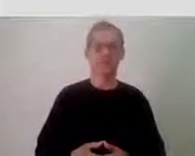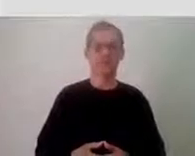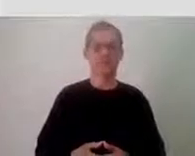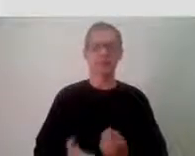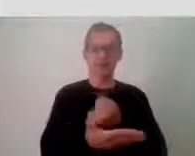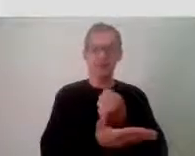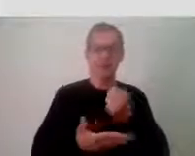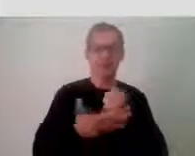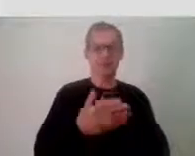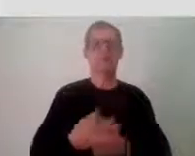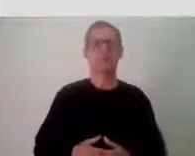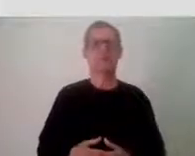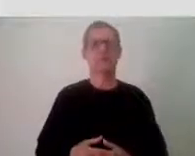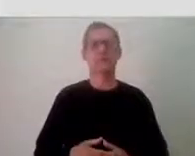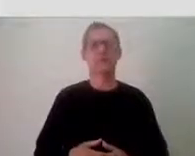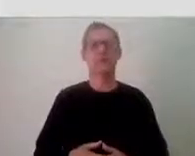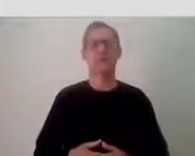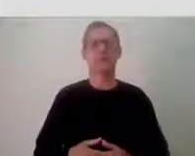base